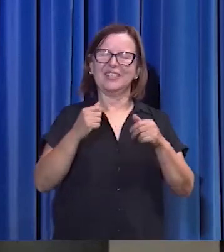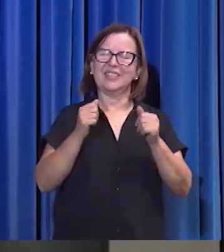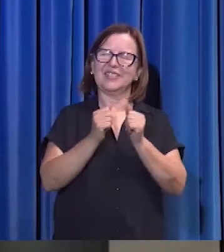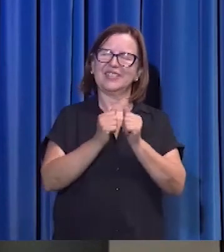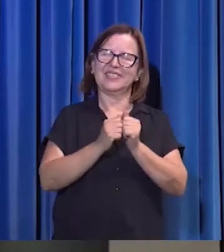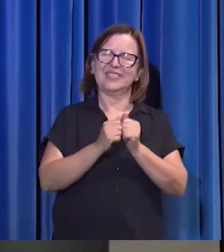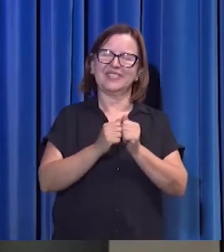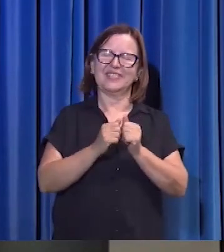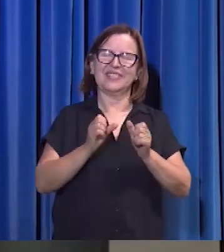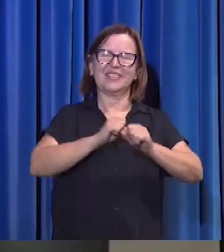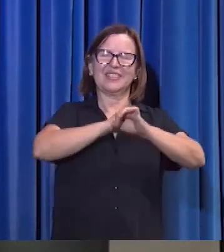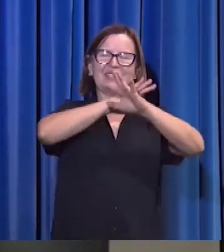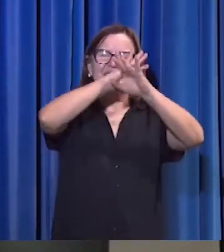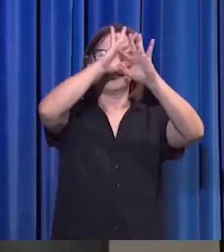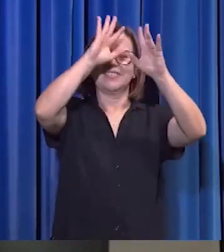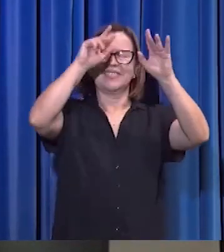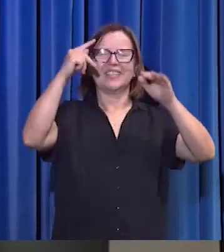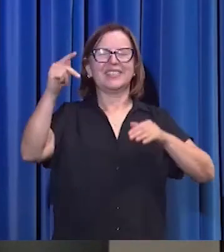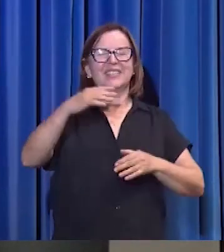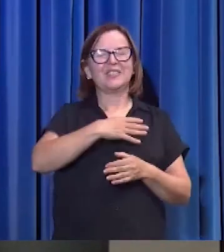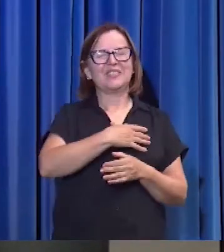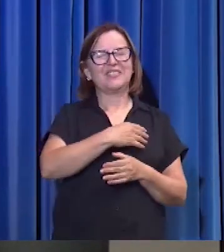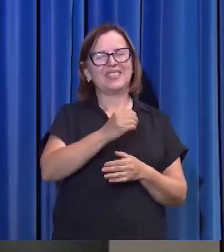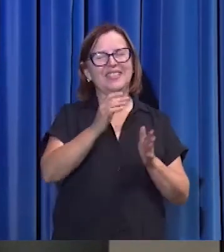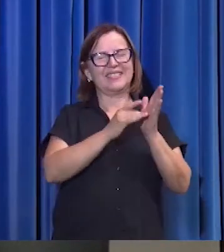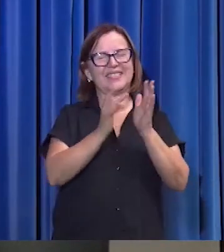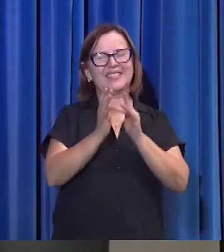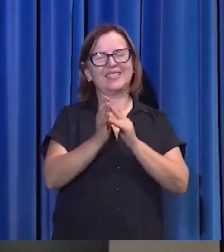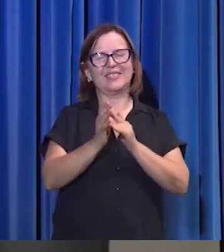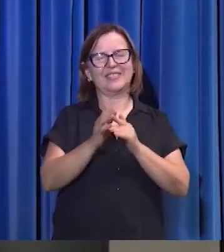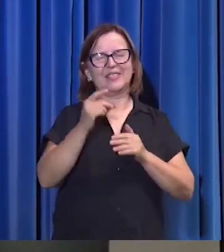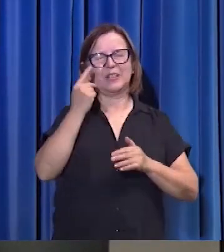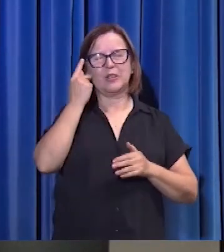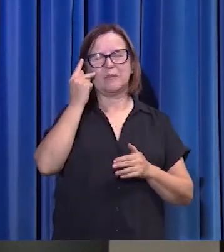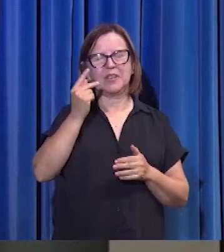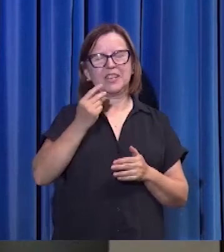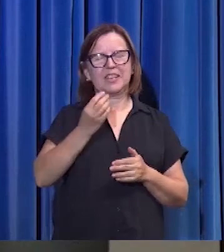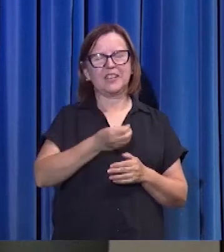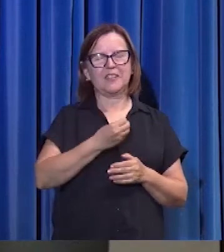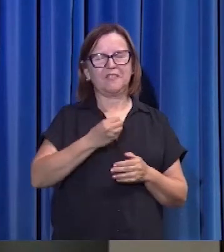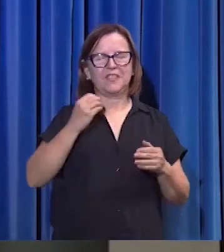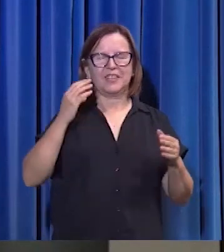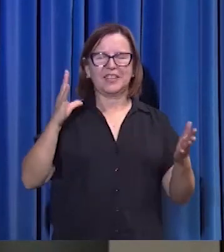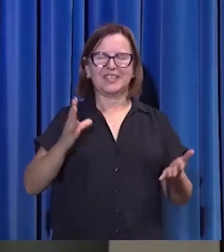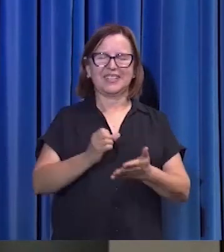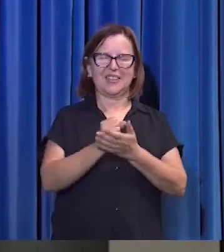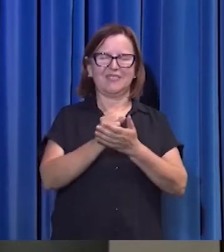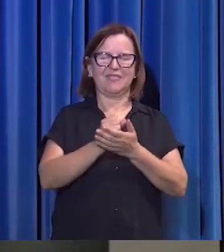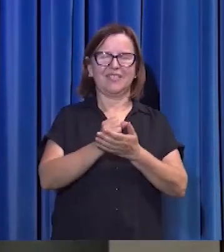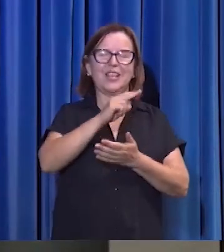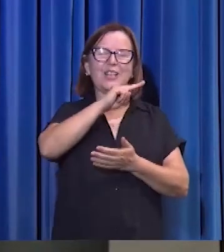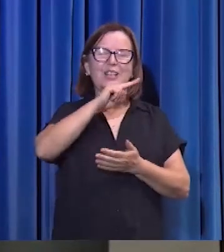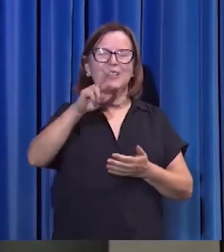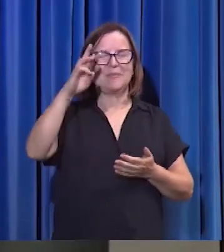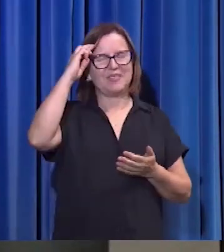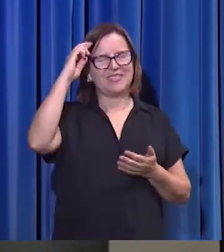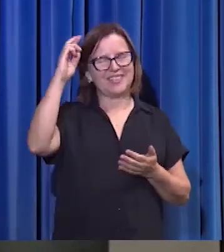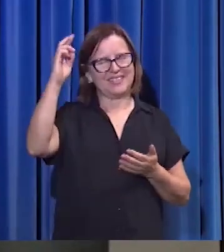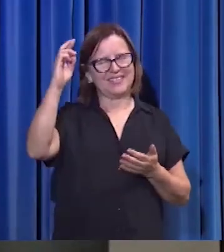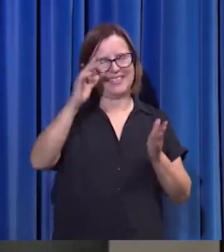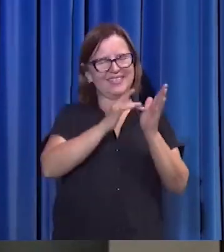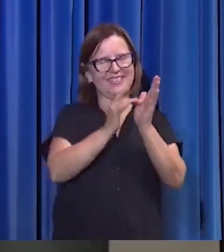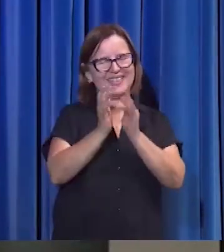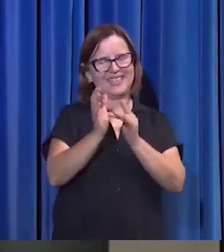E glorifica o teu Filho, para que vidas sejam alcançadas. Em nome do Senhor.